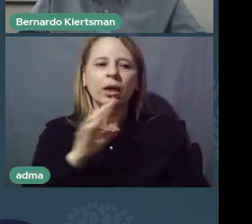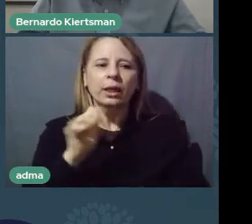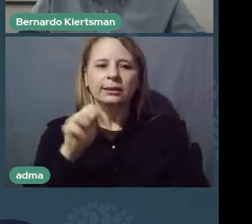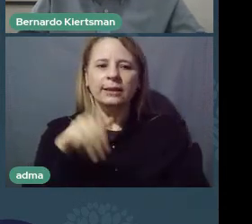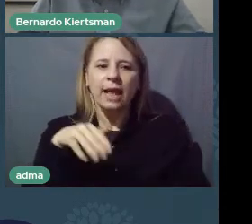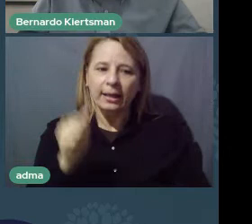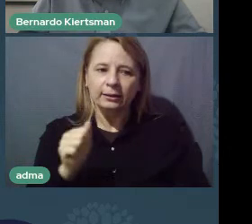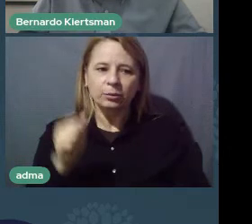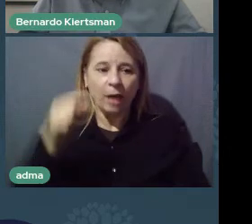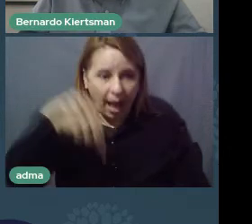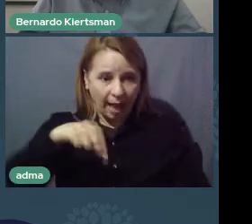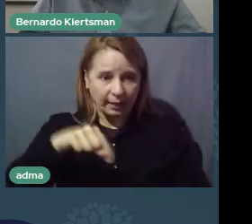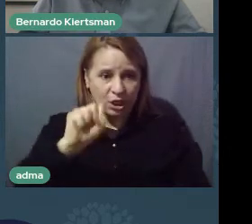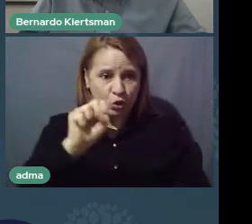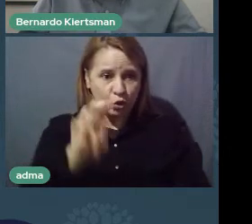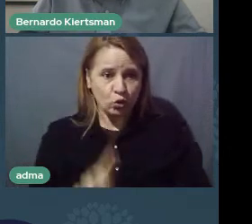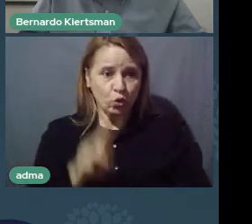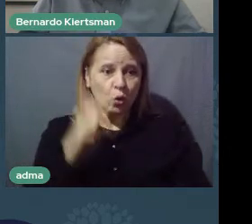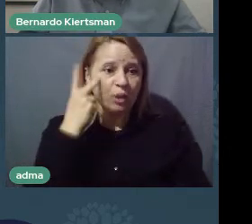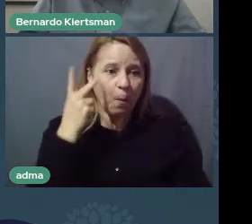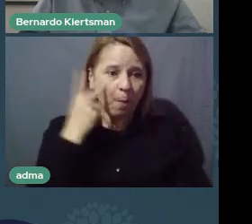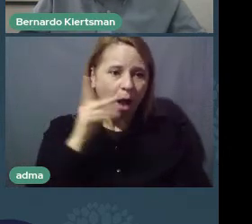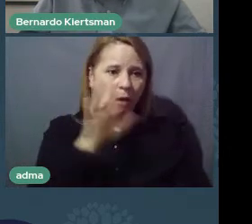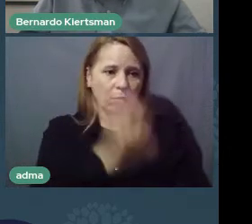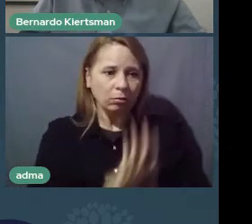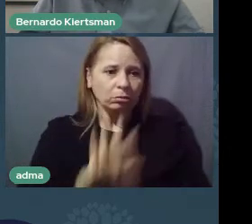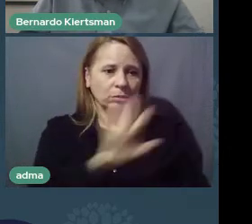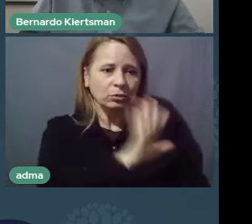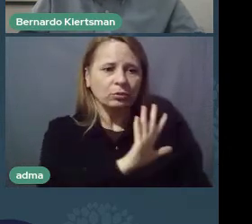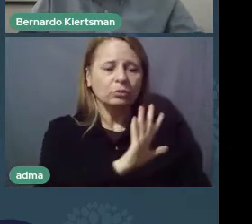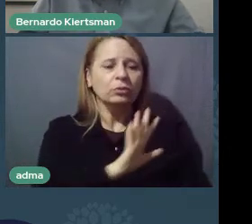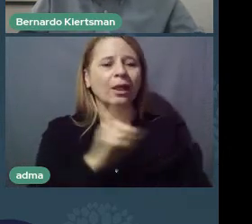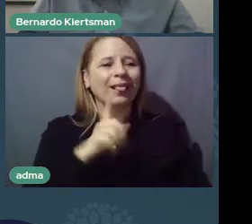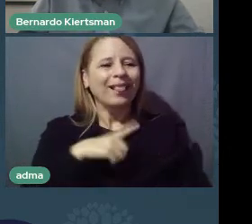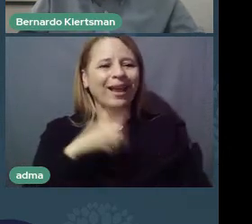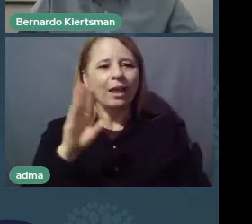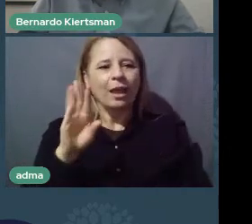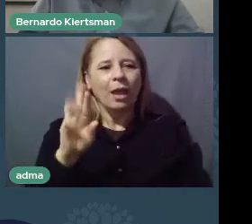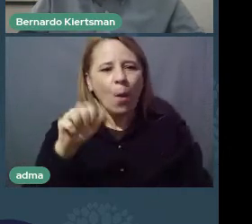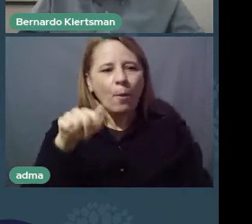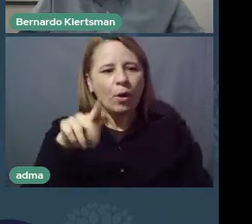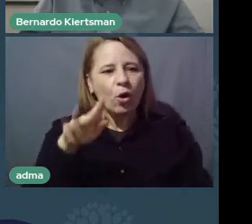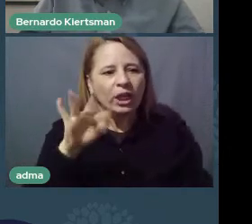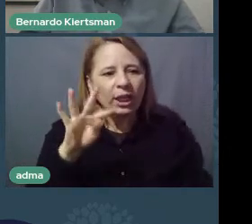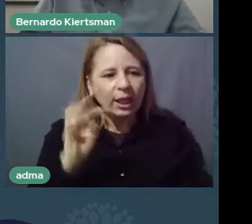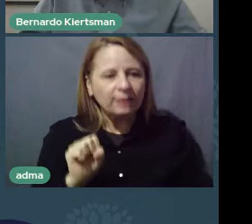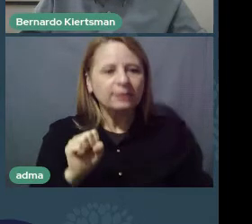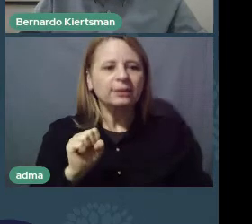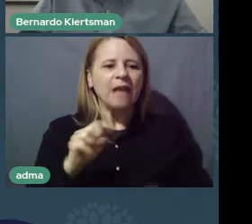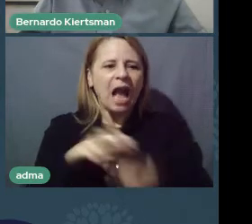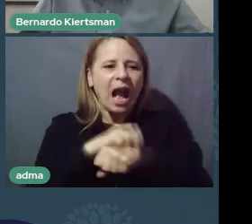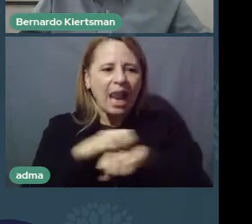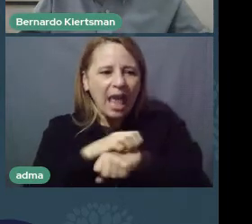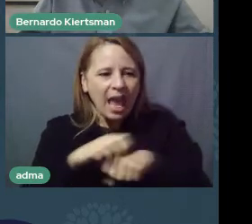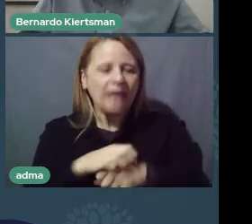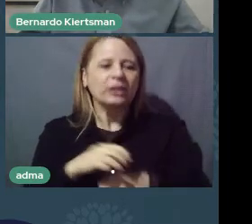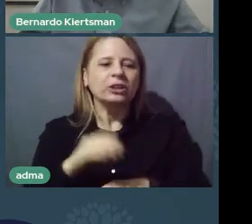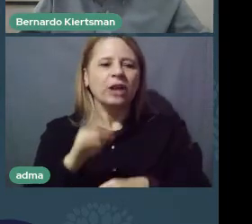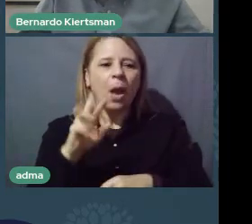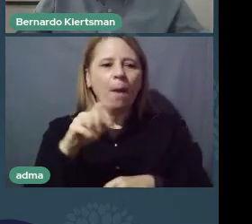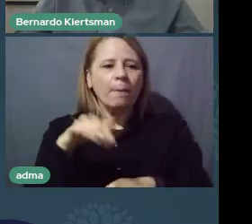Aqui para a região Sudeste, a gente tem o nome de bronquite, bronquite alérgica, bronquite asmática,